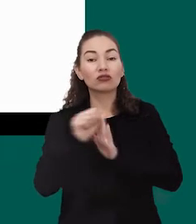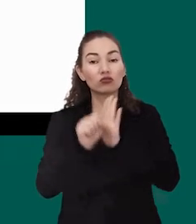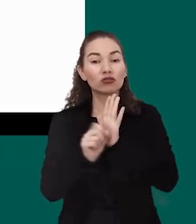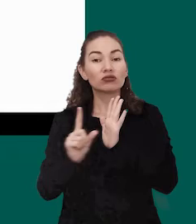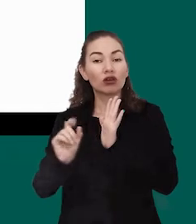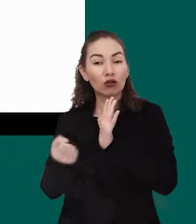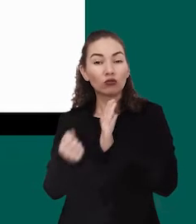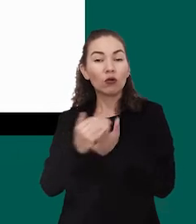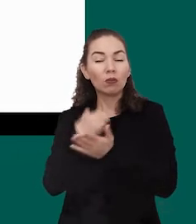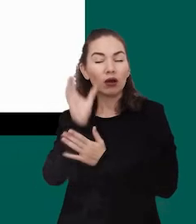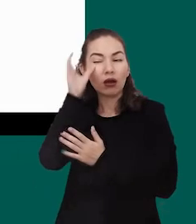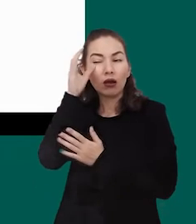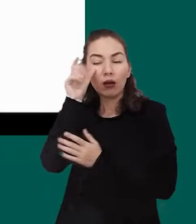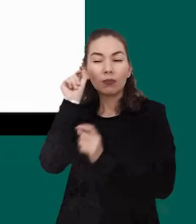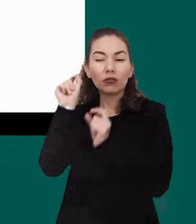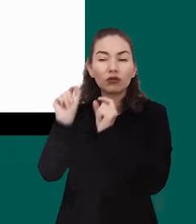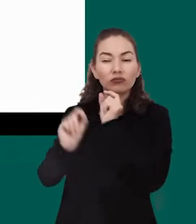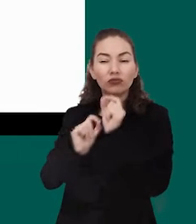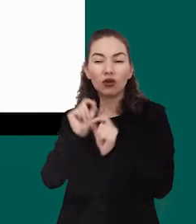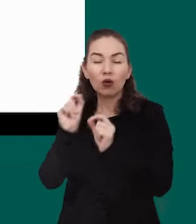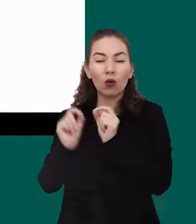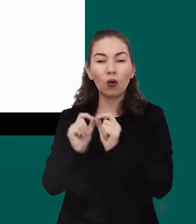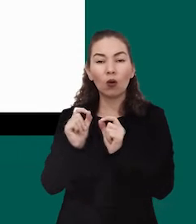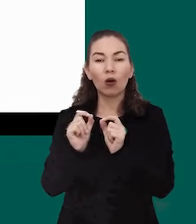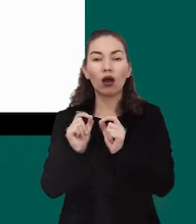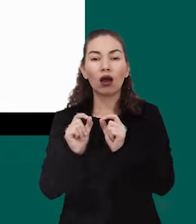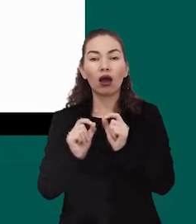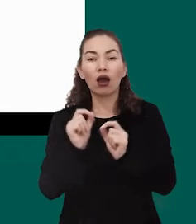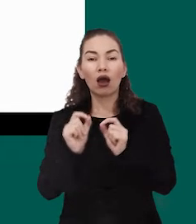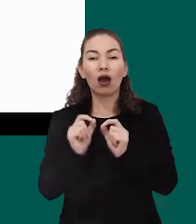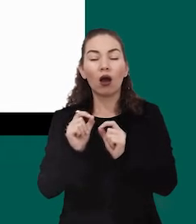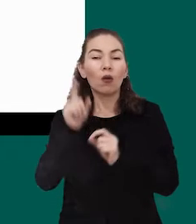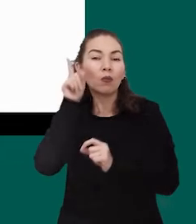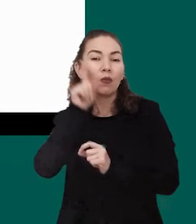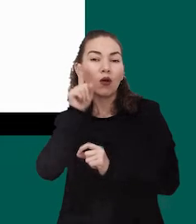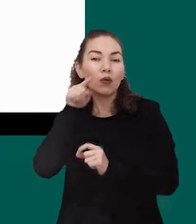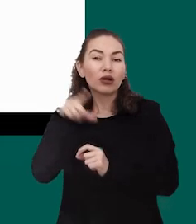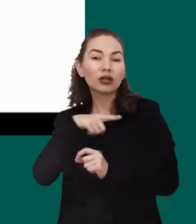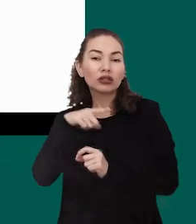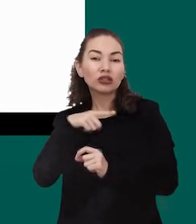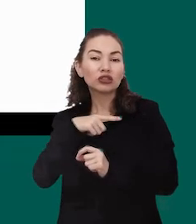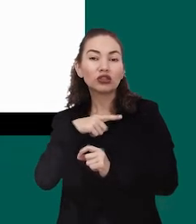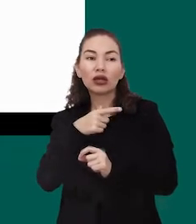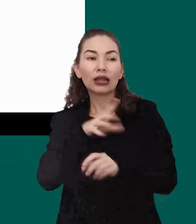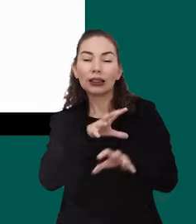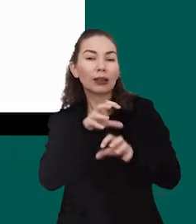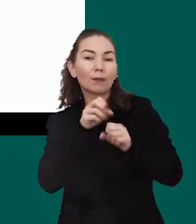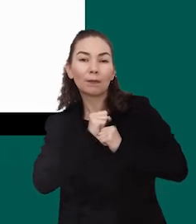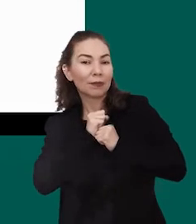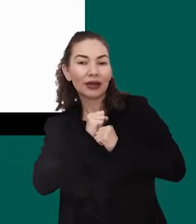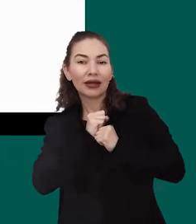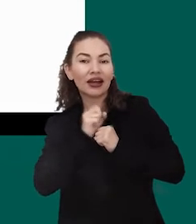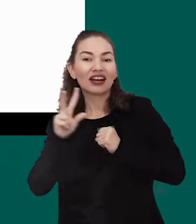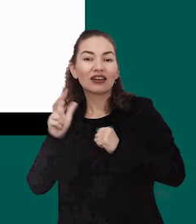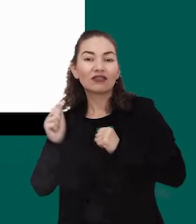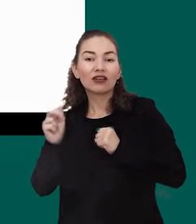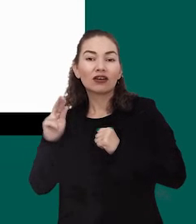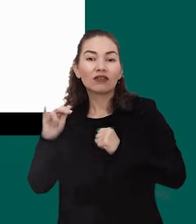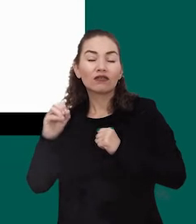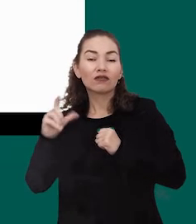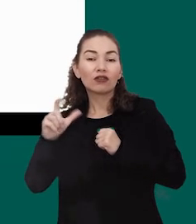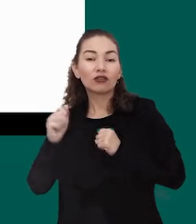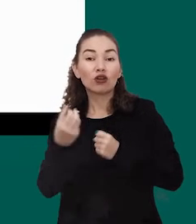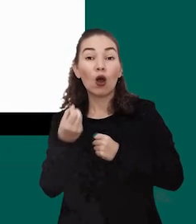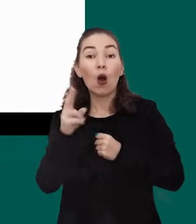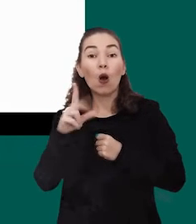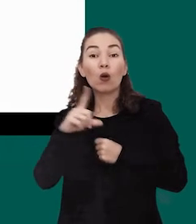e começou a observar que alguns ordenhadores de vacas de algumas comunidades americanas pareciam imunes à varíola, ou desenvolviam uma doença muito mais leve,